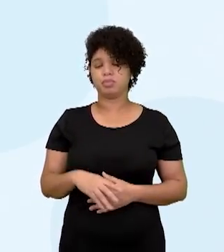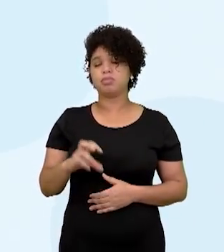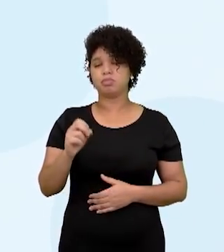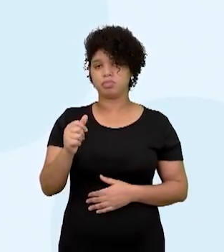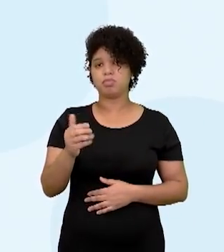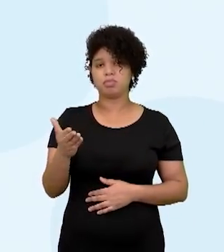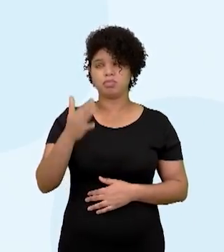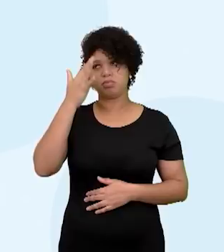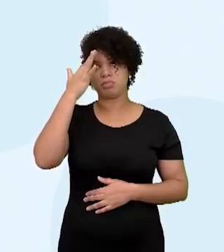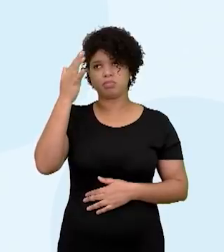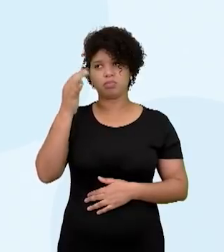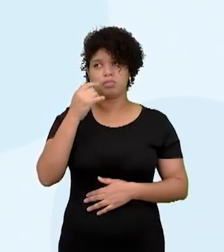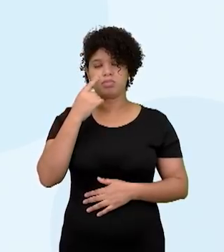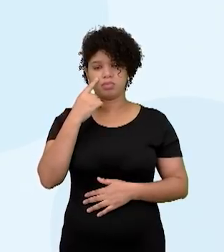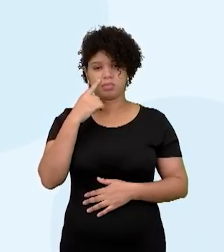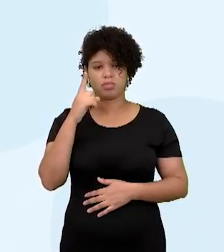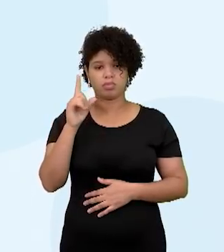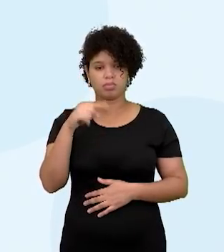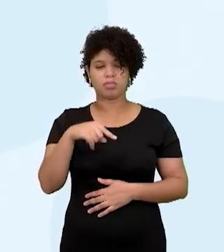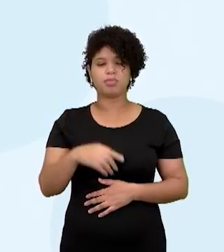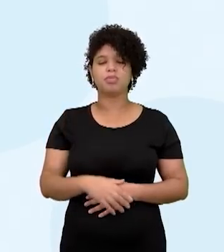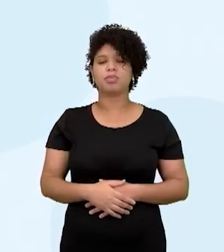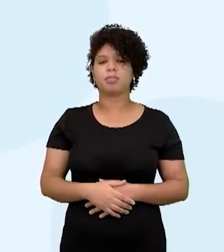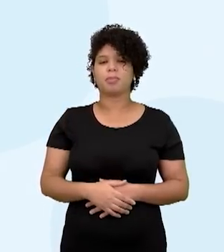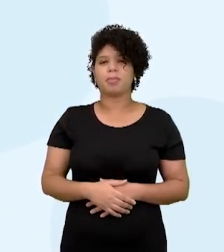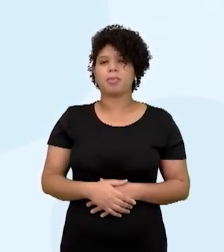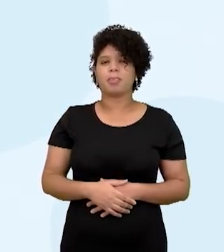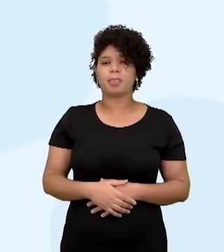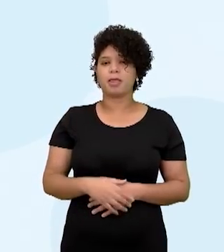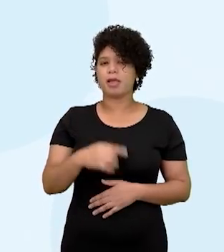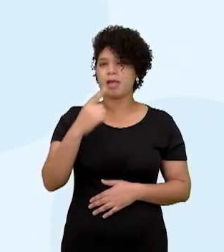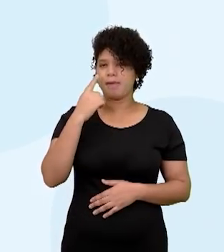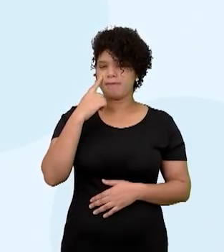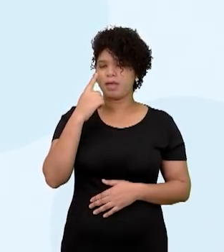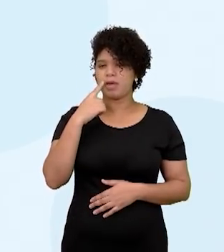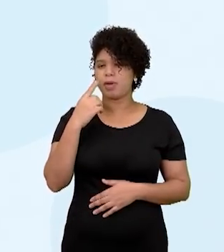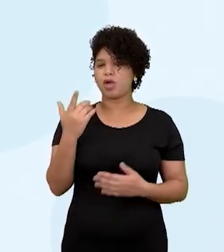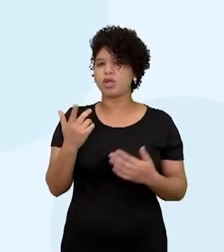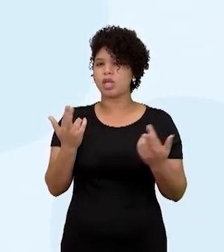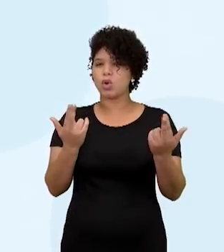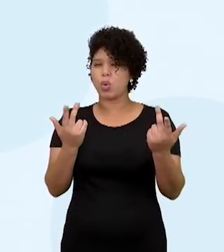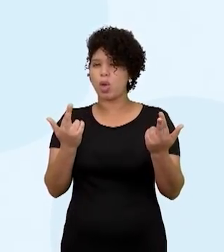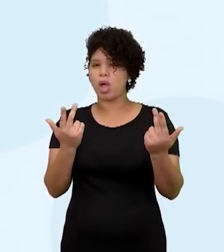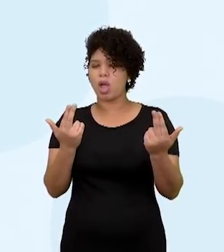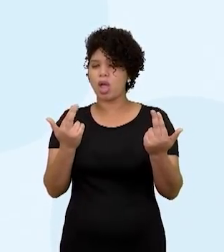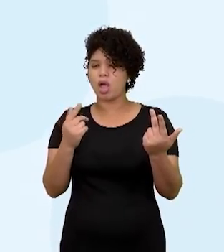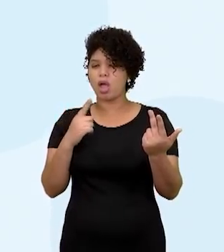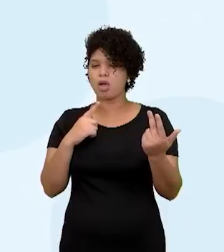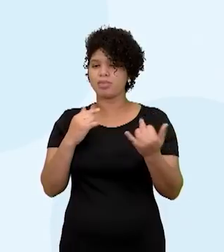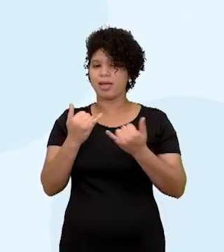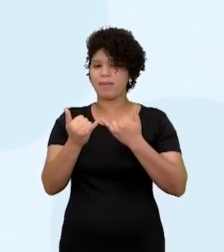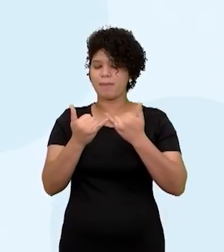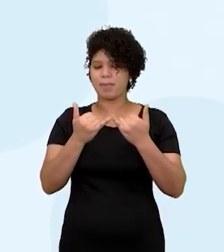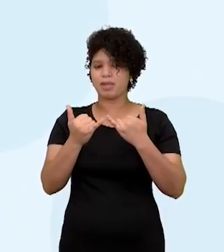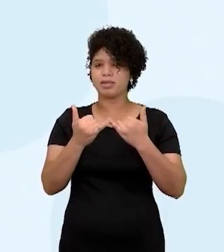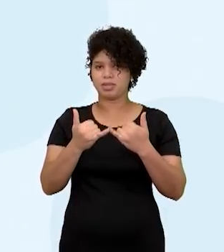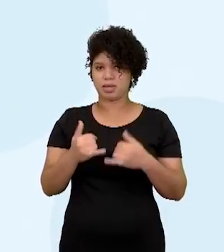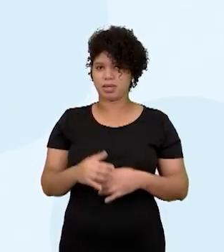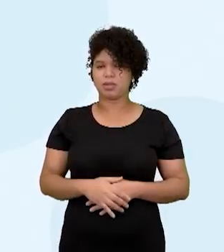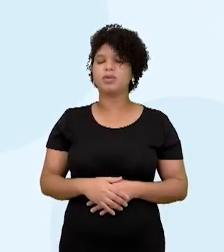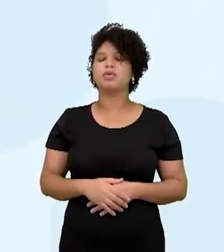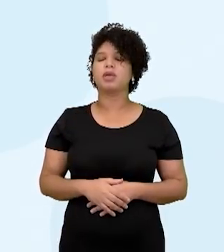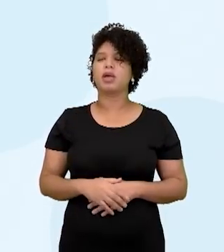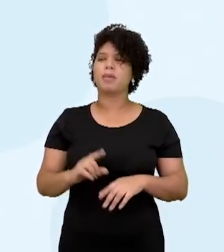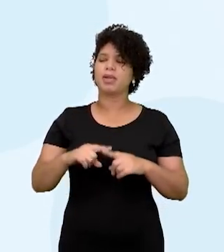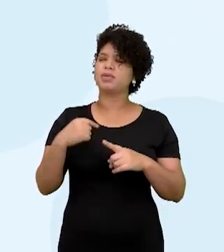eu tô olhando aí, eu tô vendo que isso aí são aqueles famosos produtos notáveis. Isso mesmo. Então, quadrado da soma e quadrado da diferença. Como